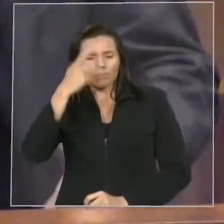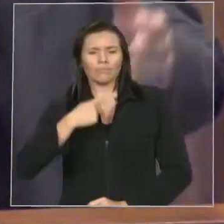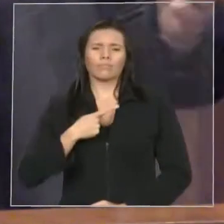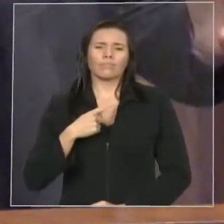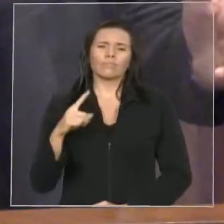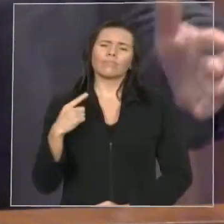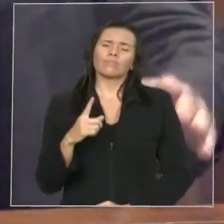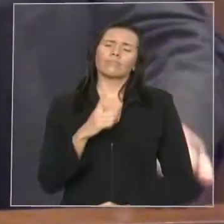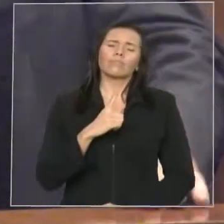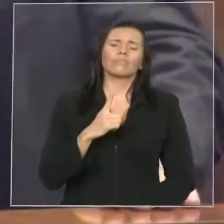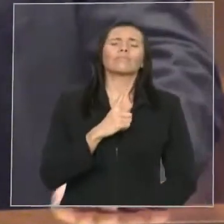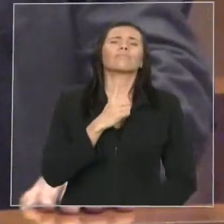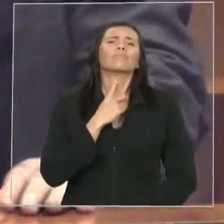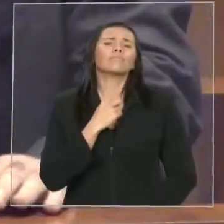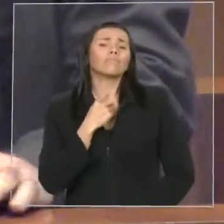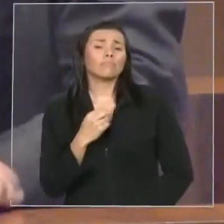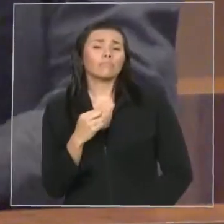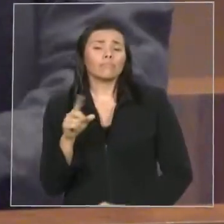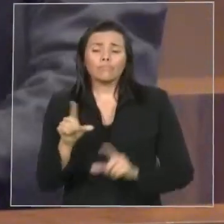É a liberdade